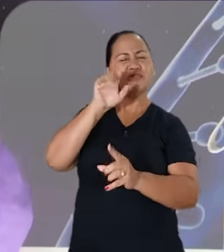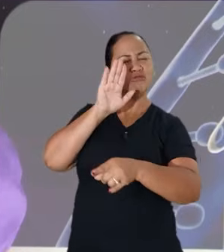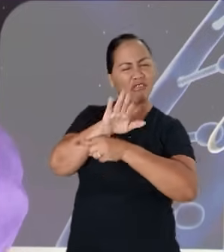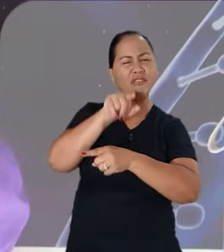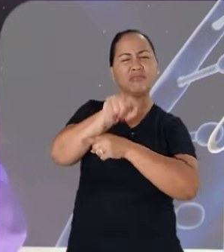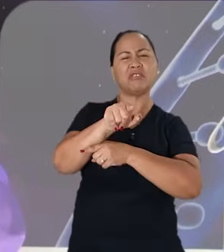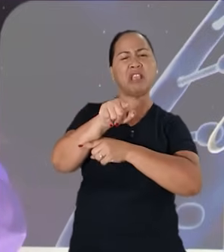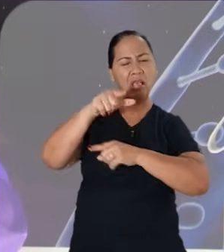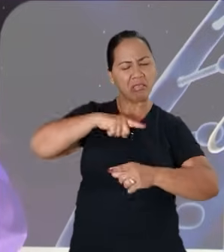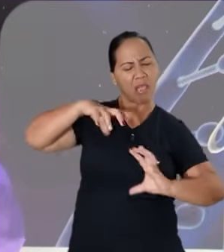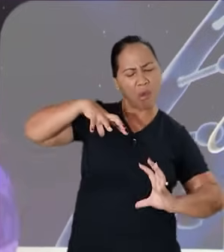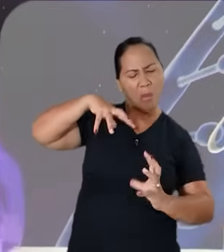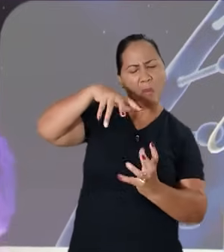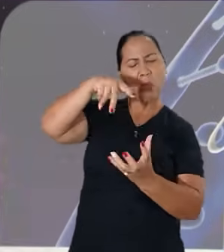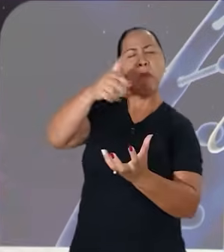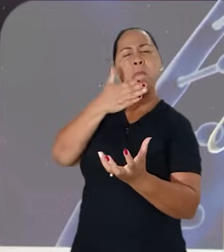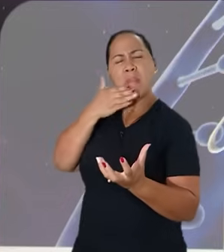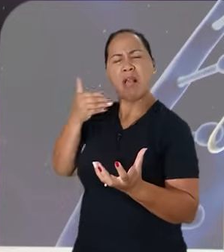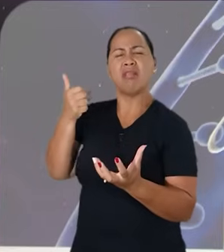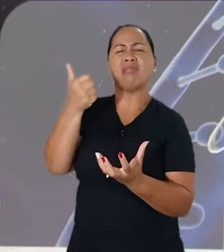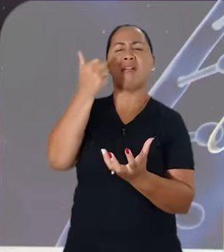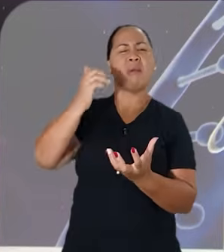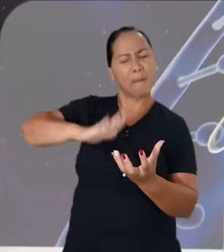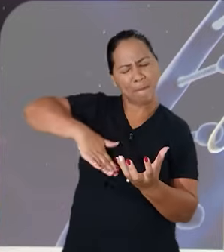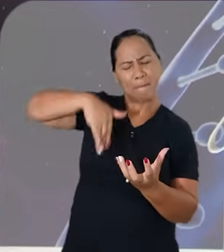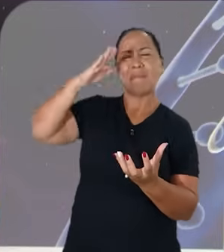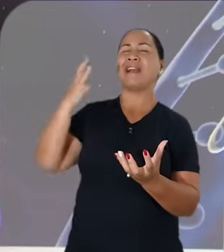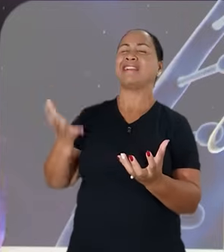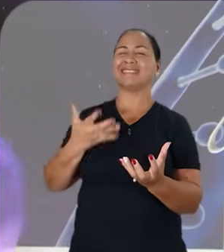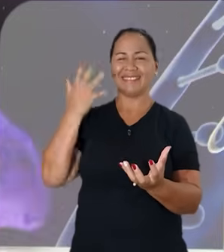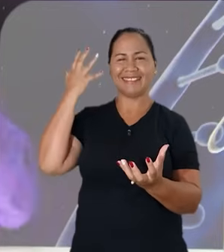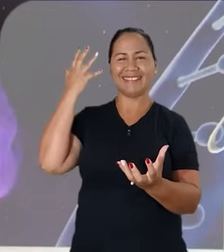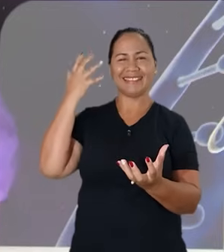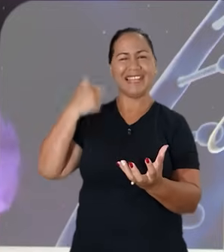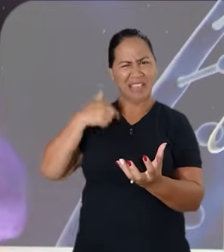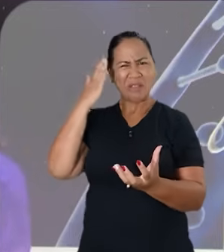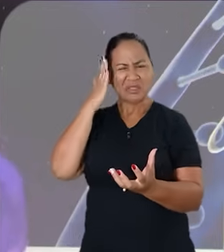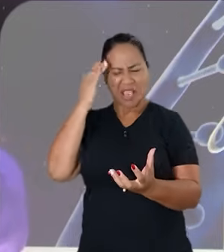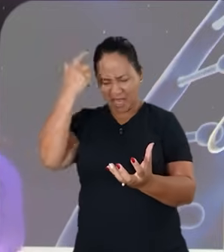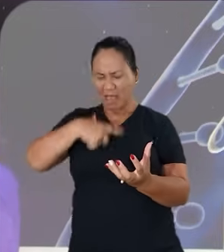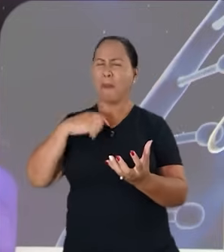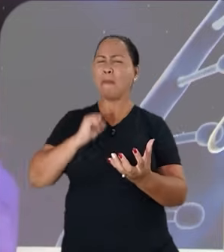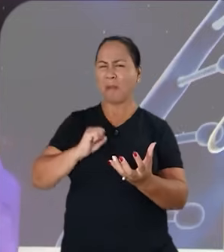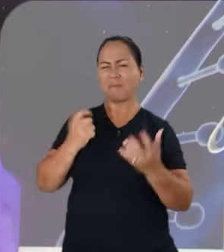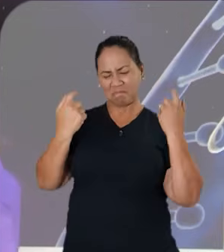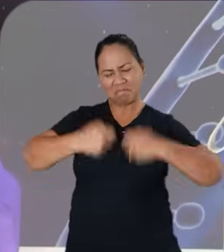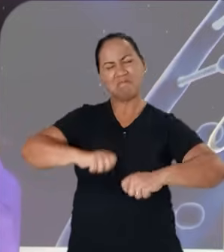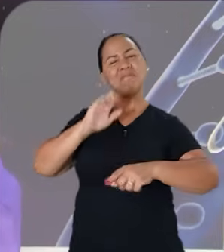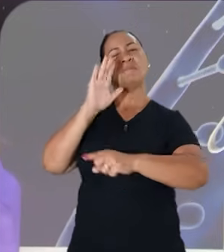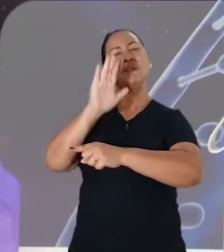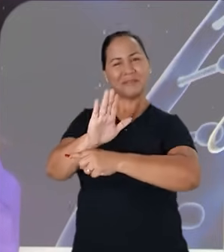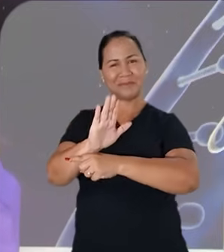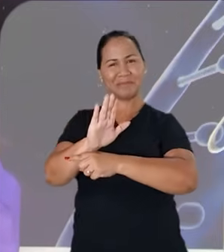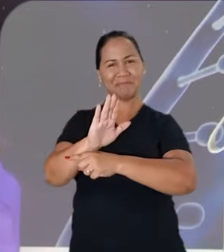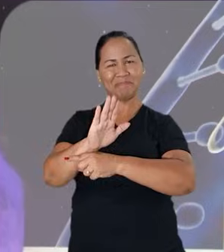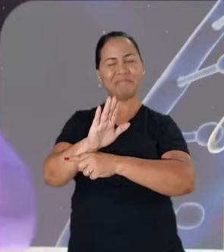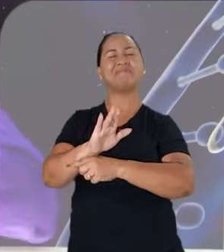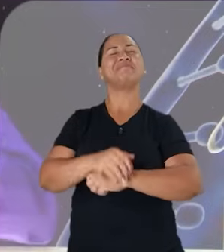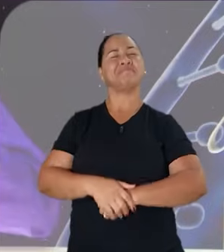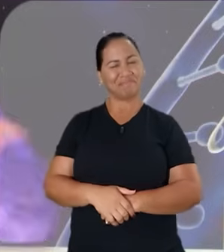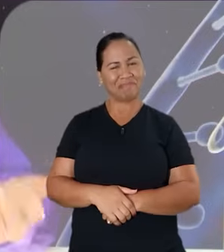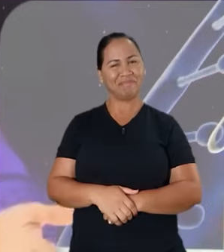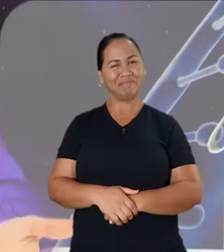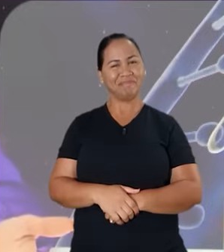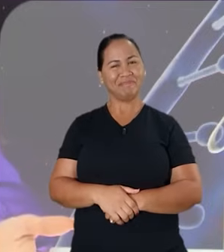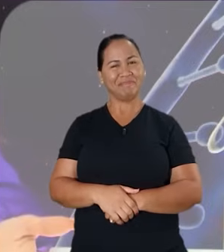prósperas, mais amorosas, com que o mundo possa ser mais alegre, com que as pessoas possam ter um propósito que as move, e eu